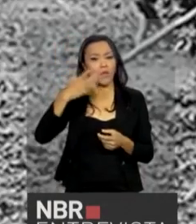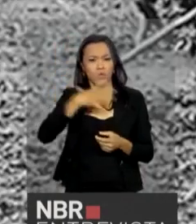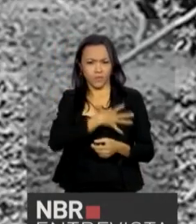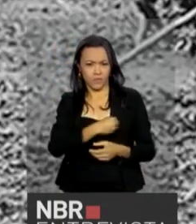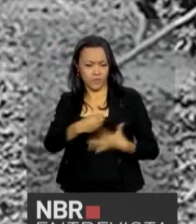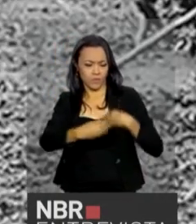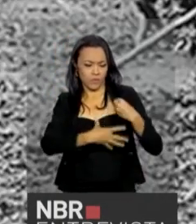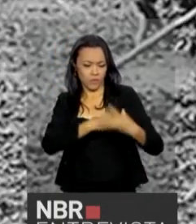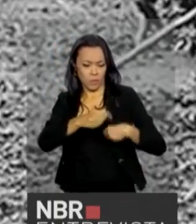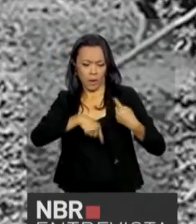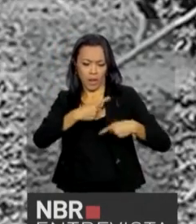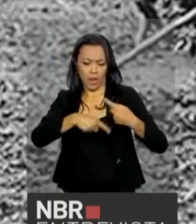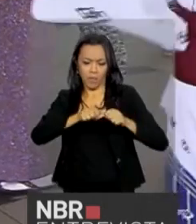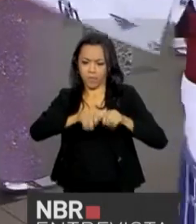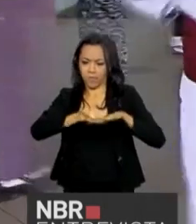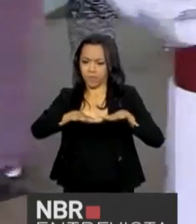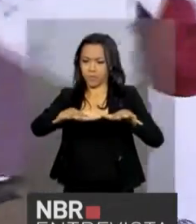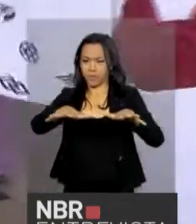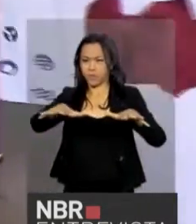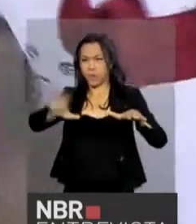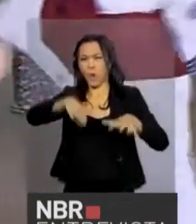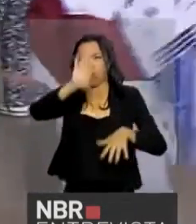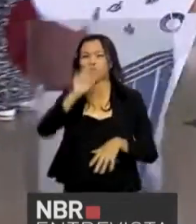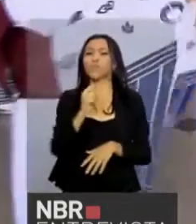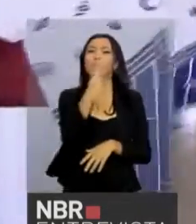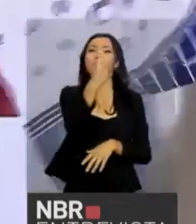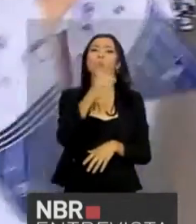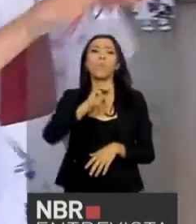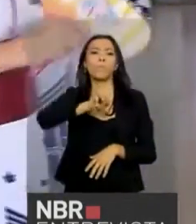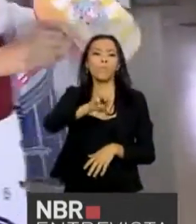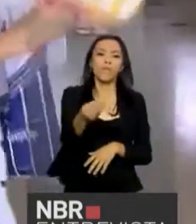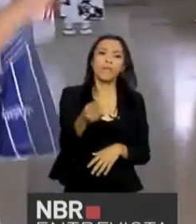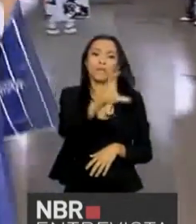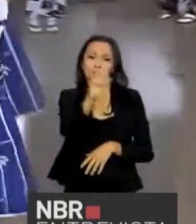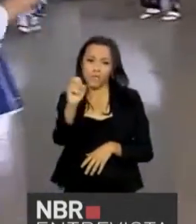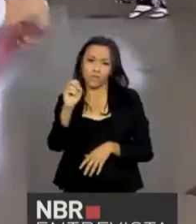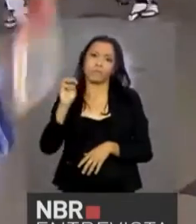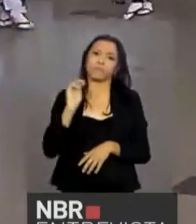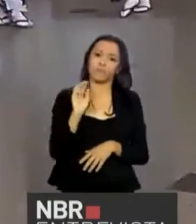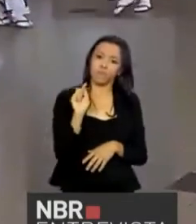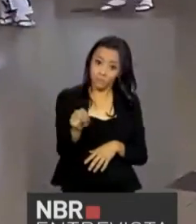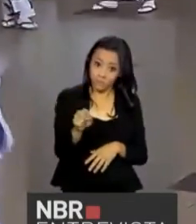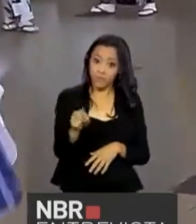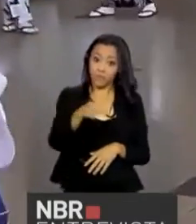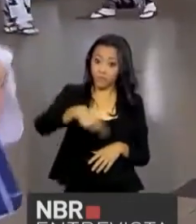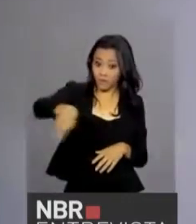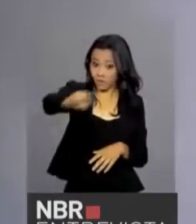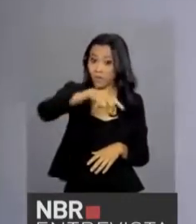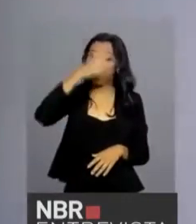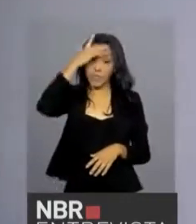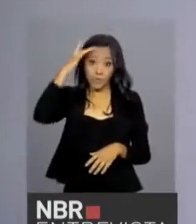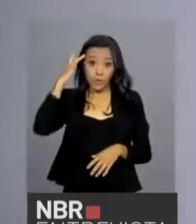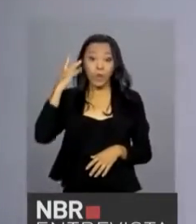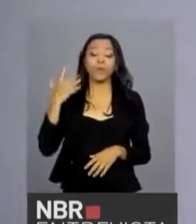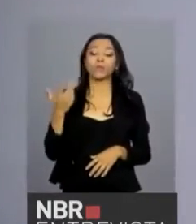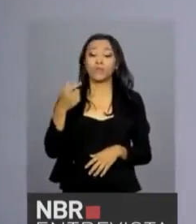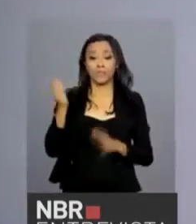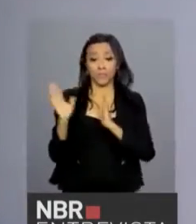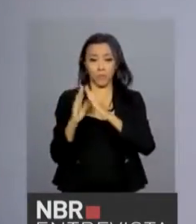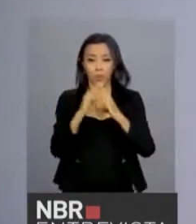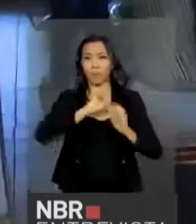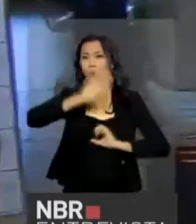comunidade cresceu hoje são mais de um milhão e meio de nipoã descendentes no brasil que se distribuíram por todo o